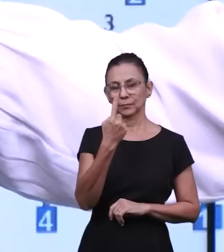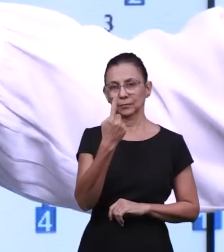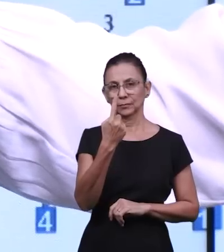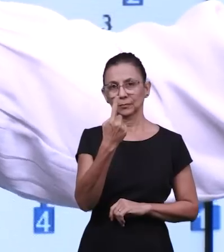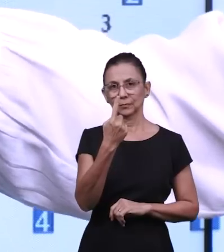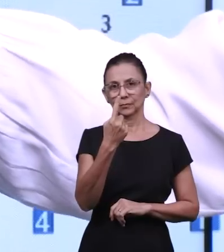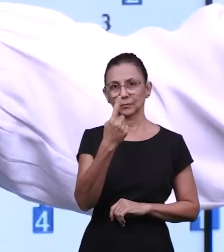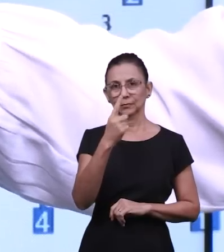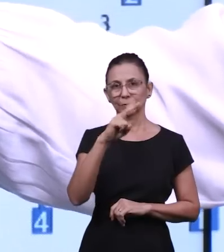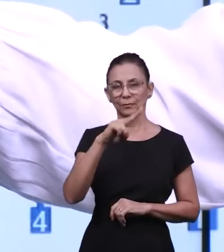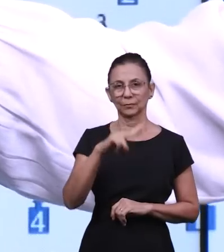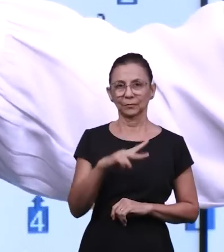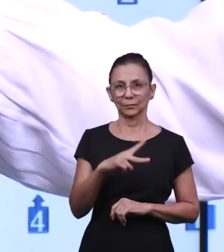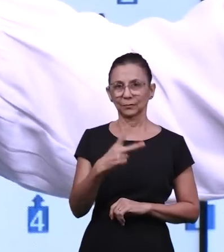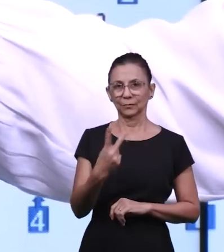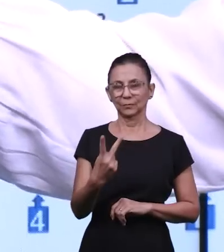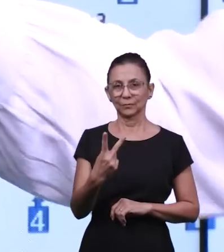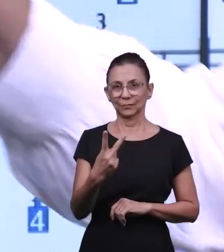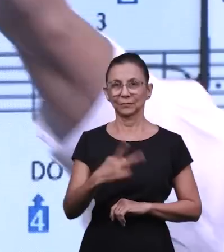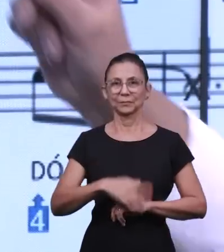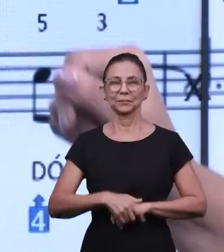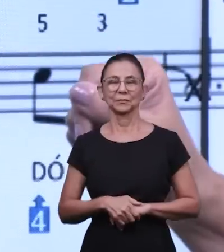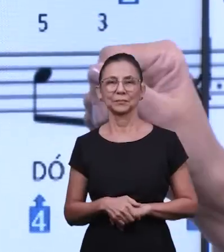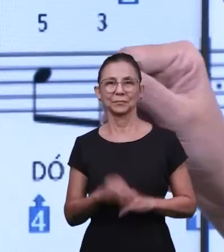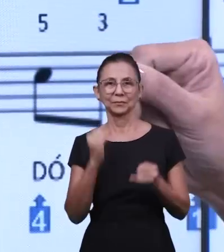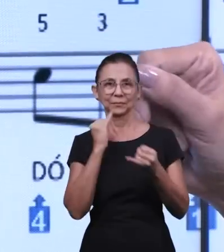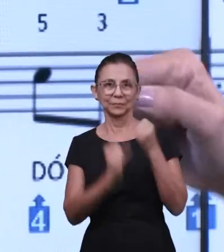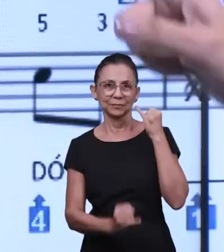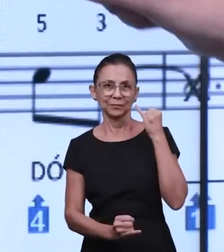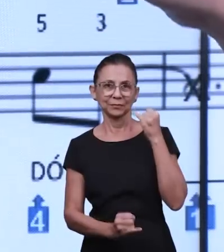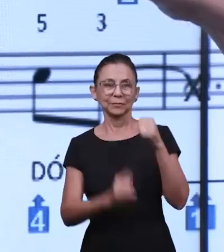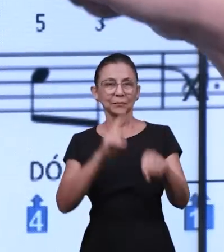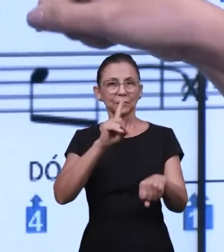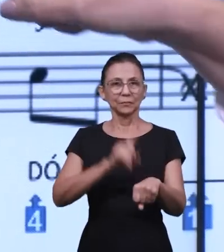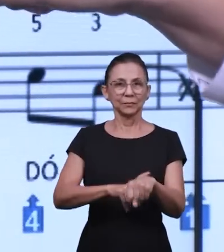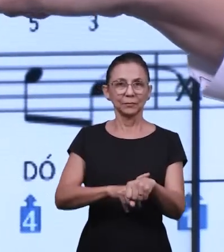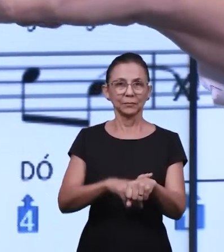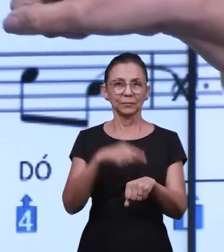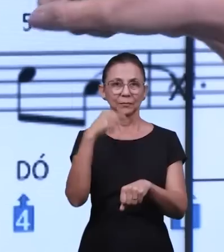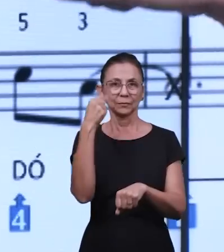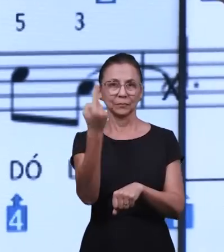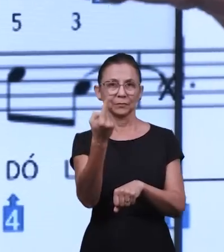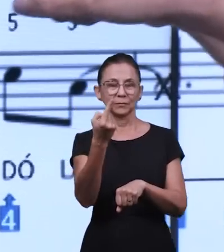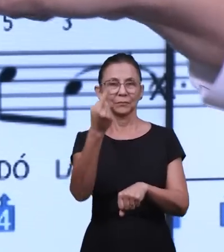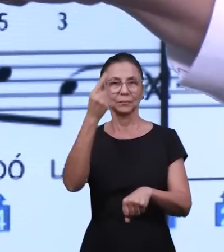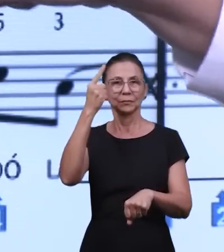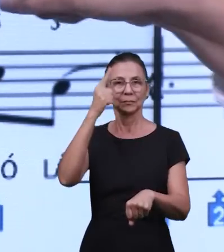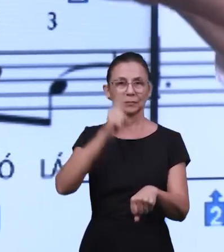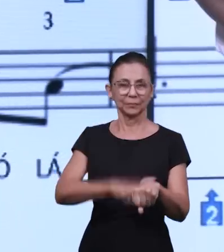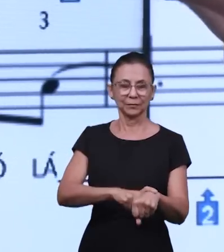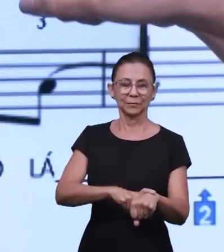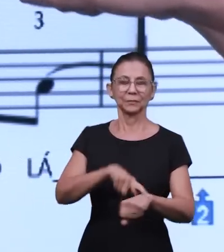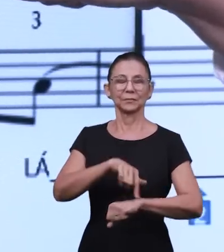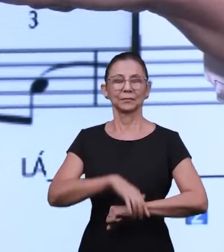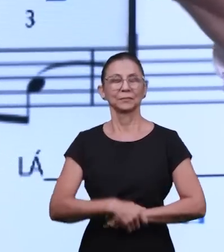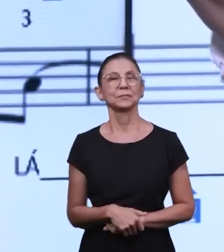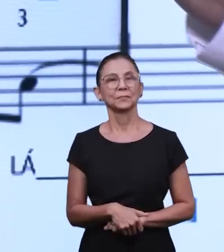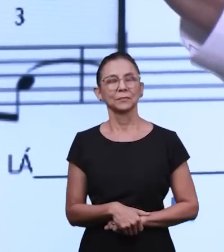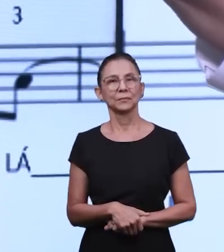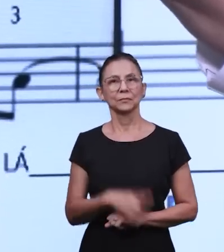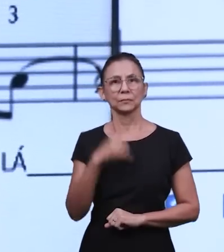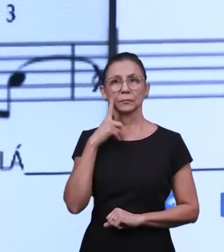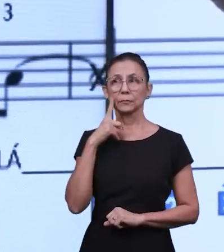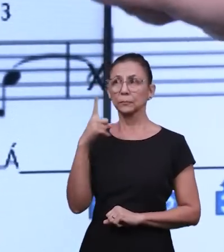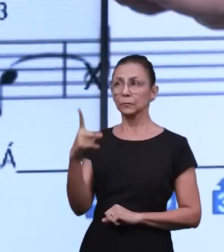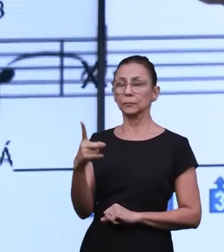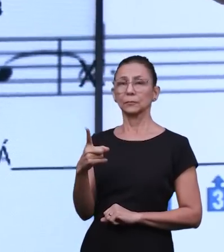a pausa de colcheia, que vale meio tempo. Nós vamos ter notas ligadas e já sabemos que a